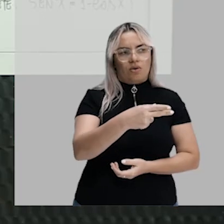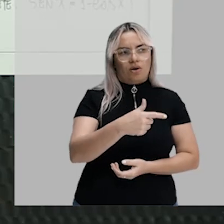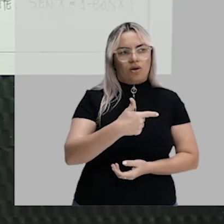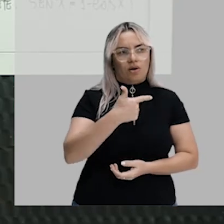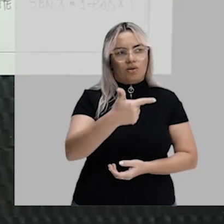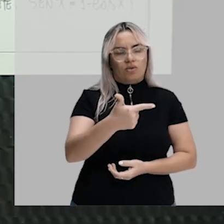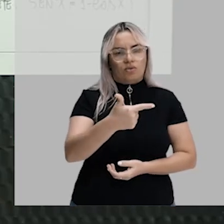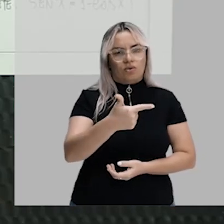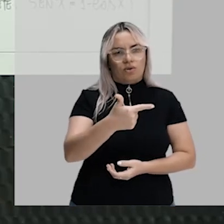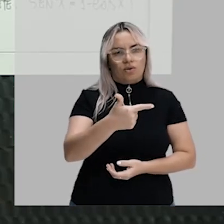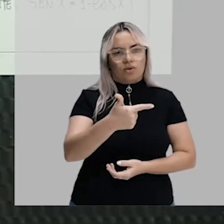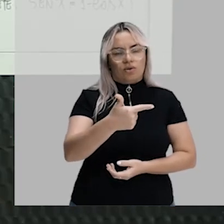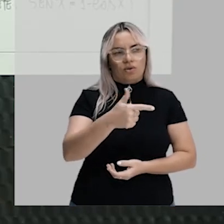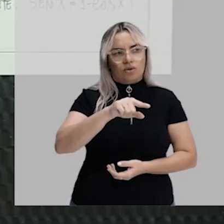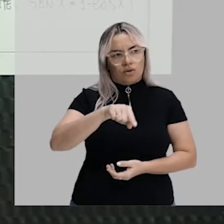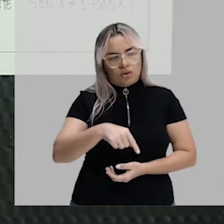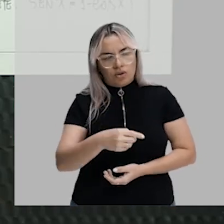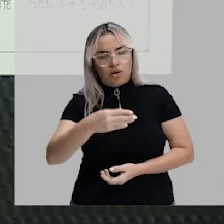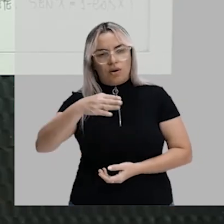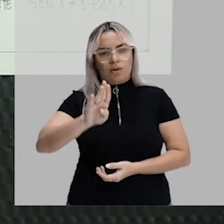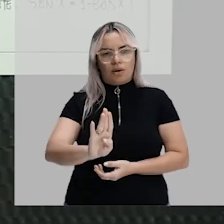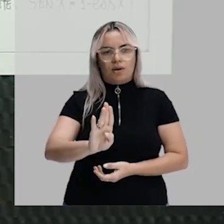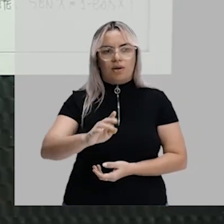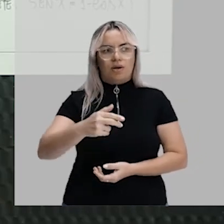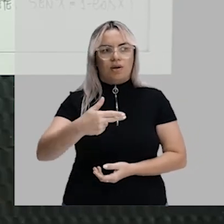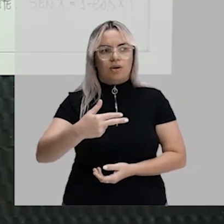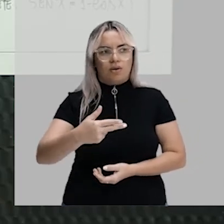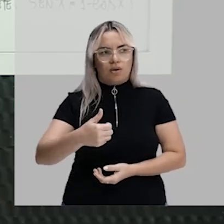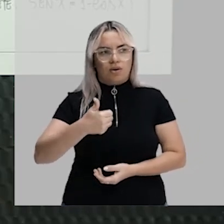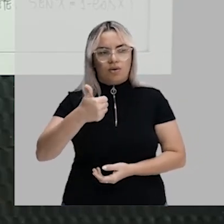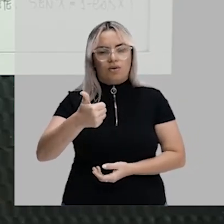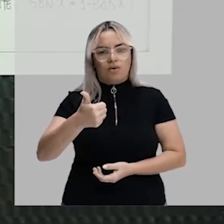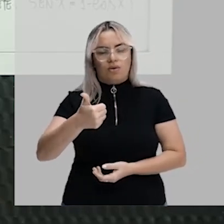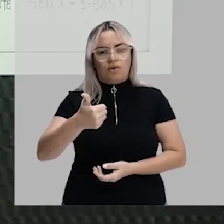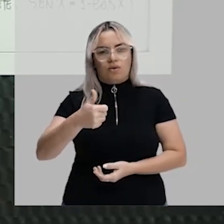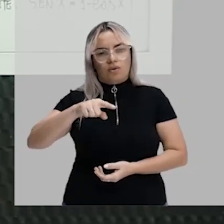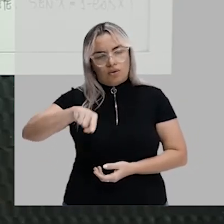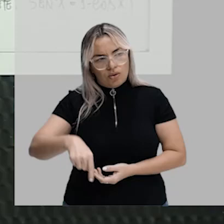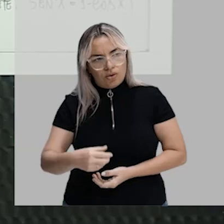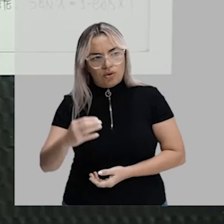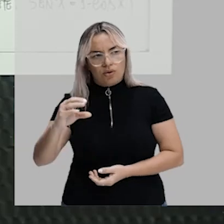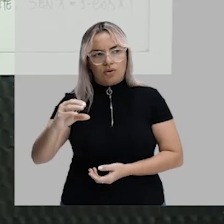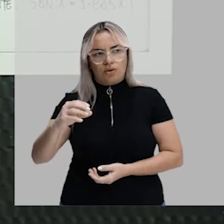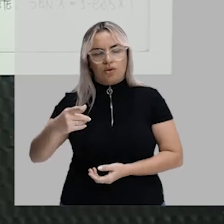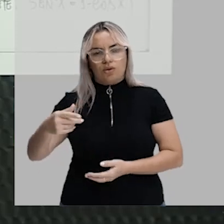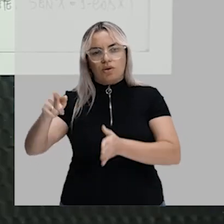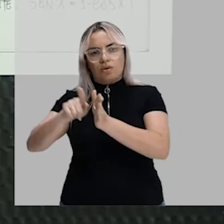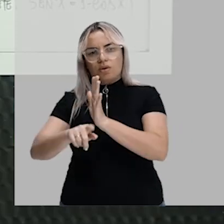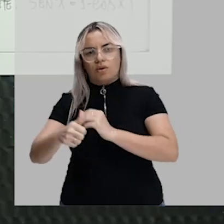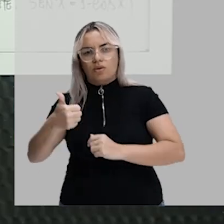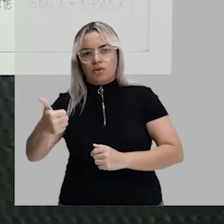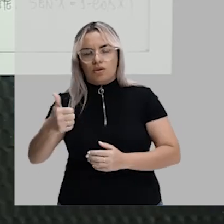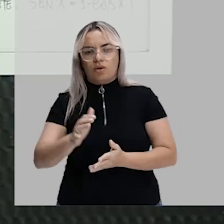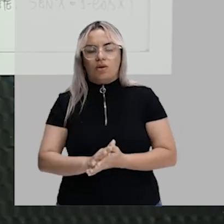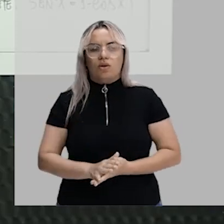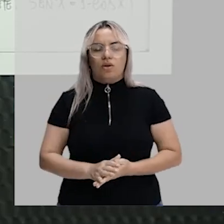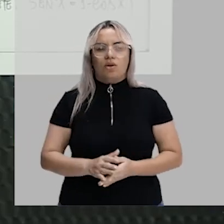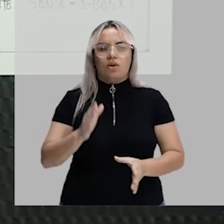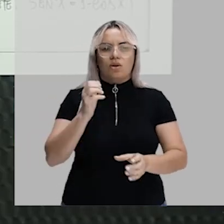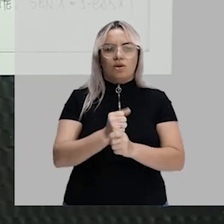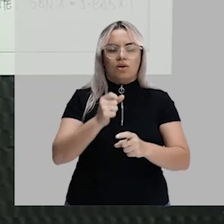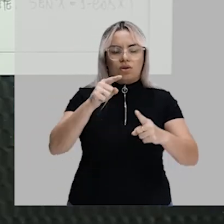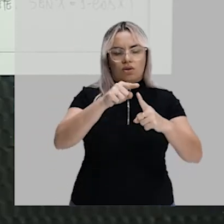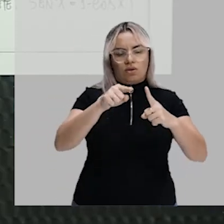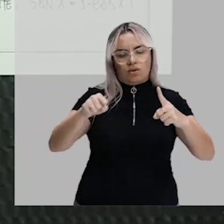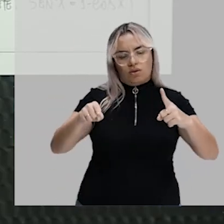é 1 o c é -1 tá vamos calcular aqui o delta delta é